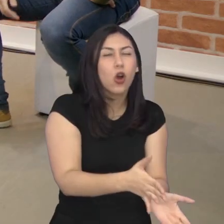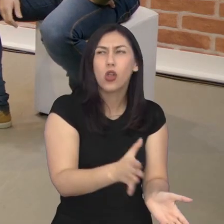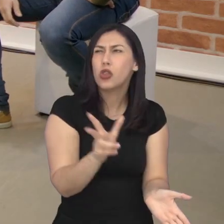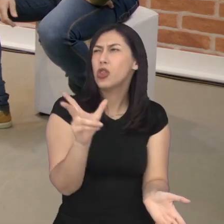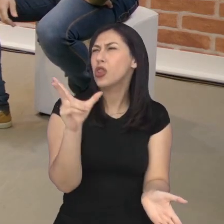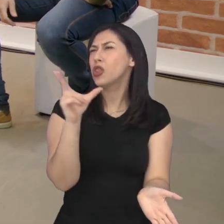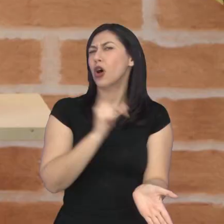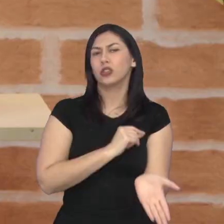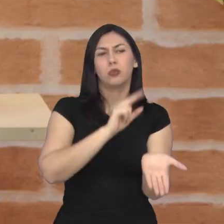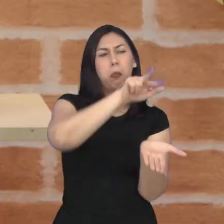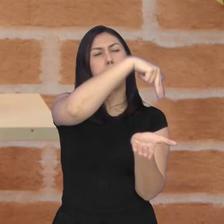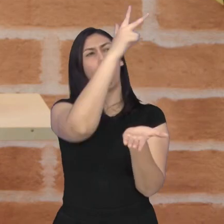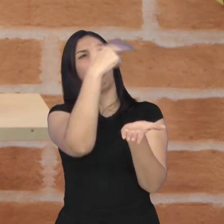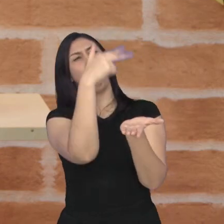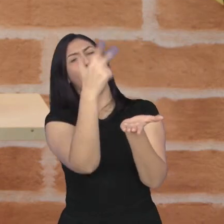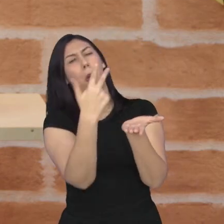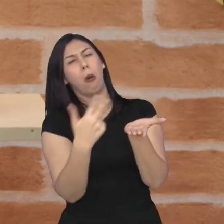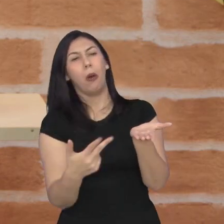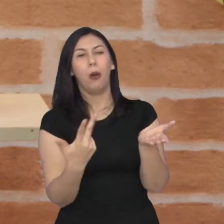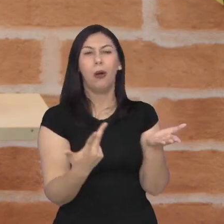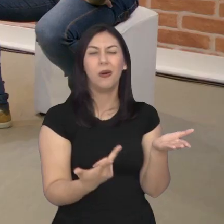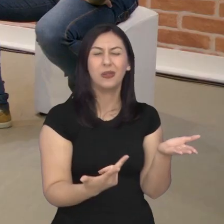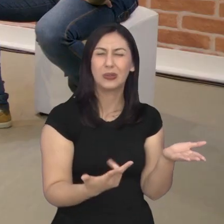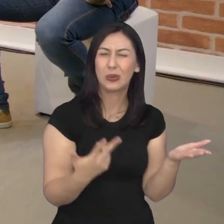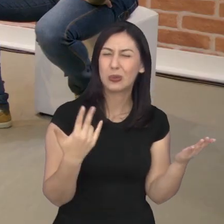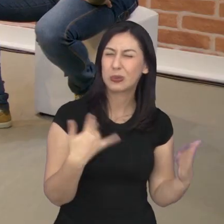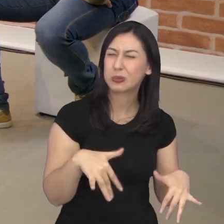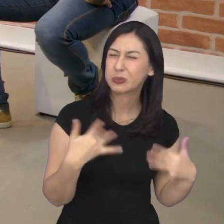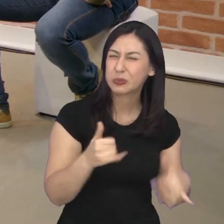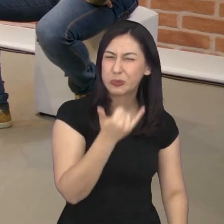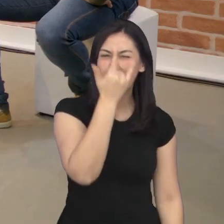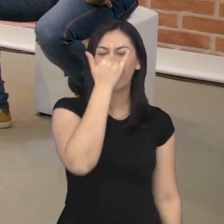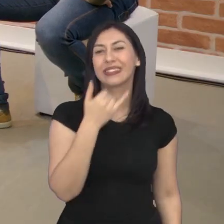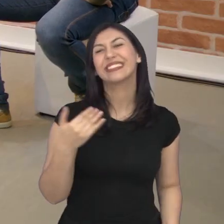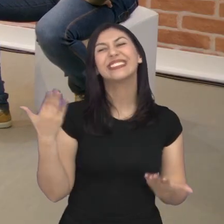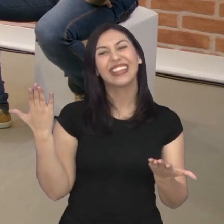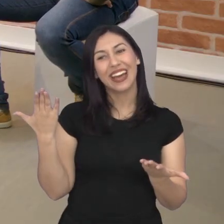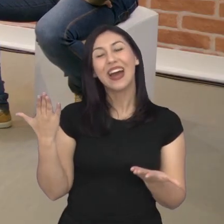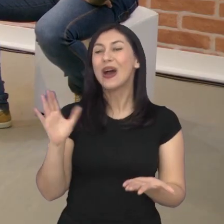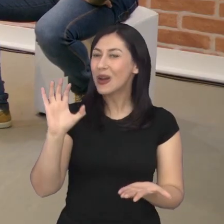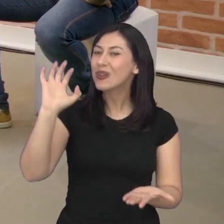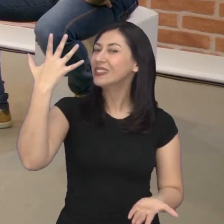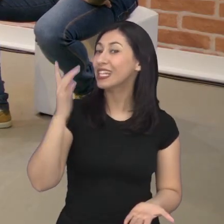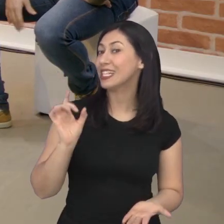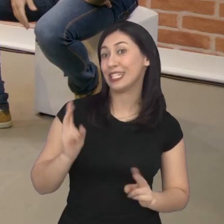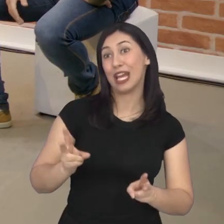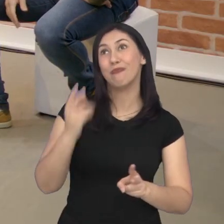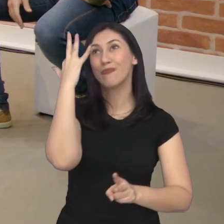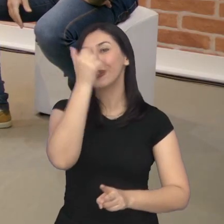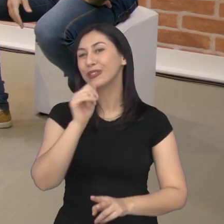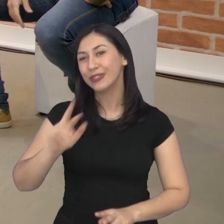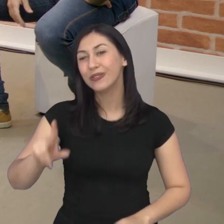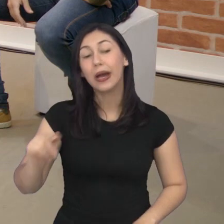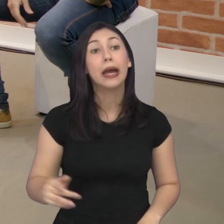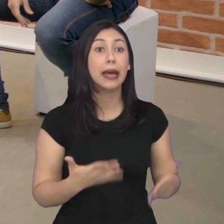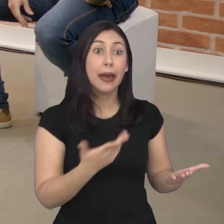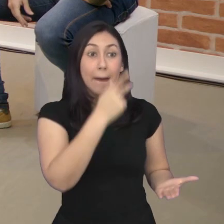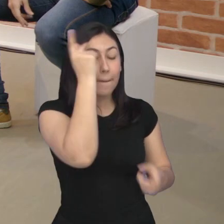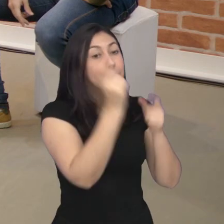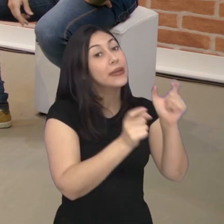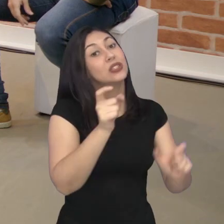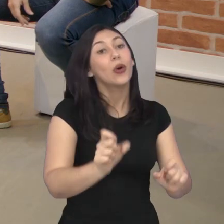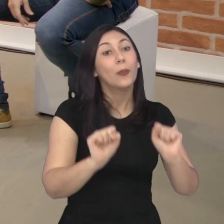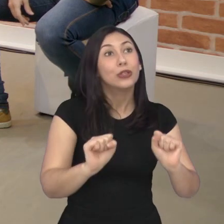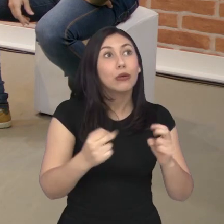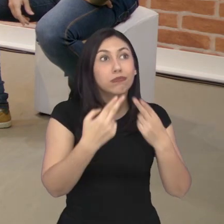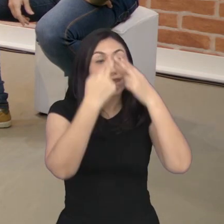nadei, tomei uns 5 caldos, né? Faz parte, né? Não adianta pensar que vai ser tudo bonitinho o tempo todo. A maioria né? das pessoas teria traumatizado com o esporte.